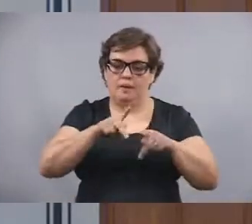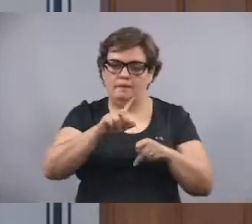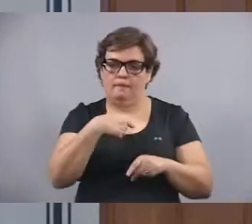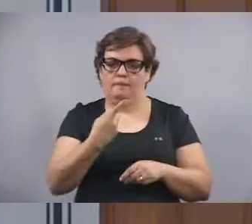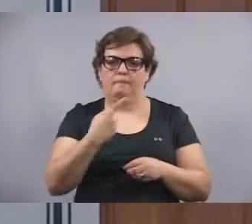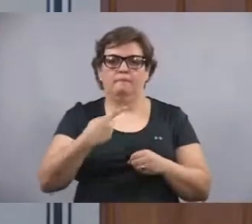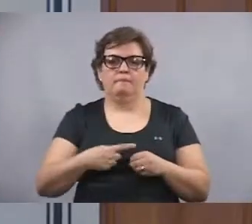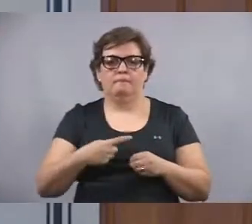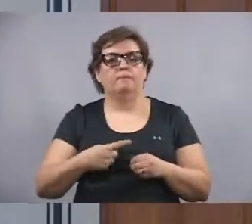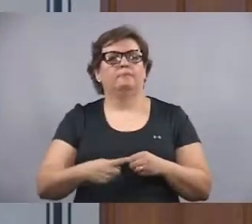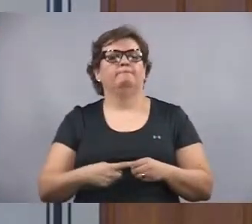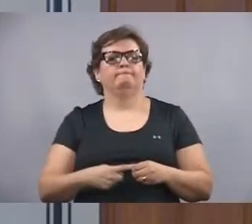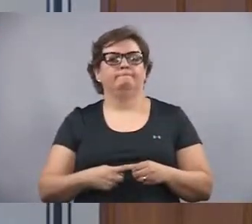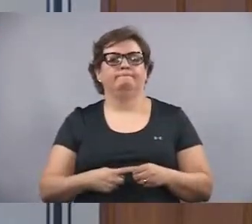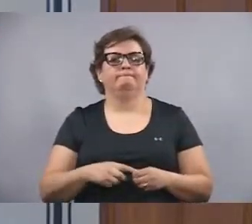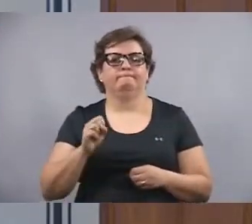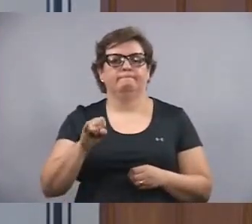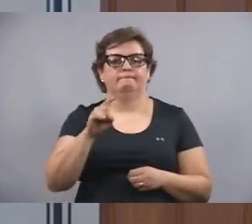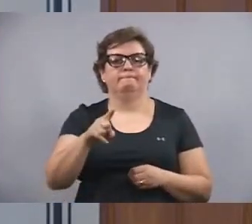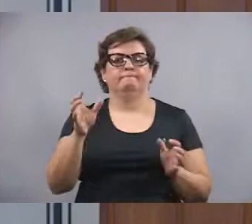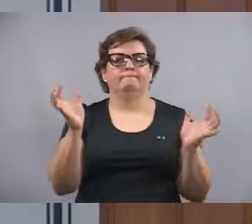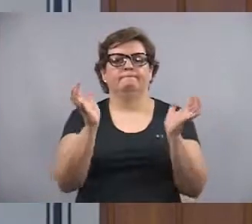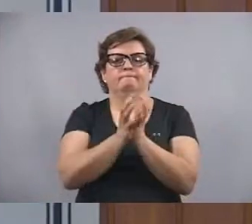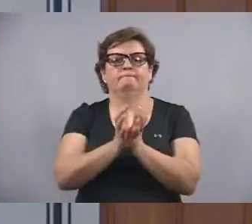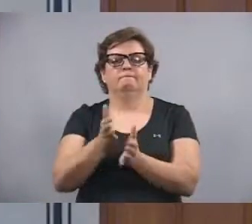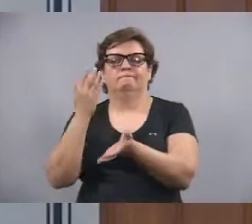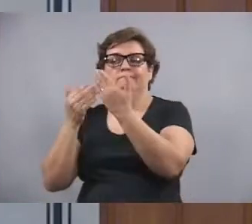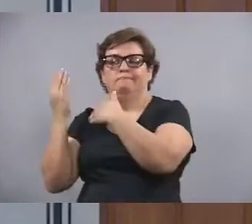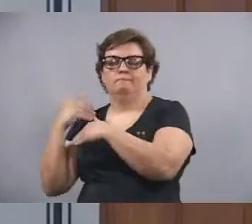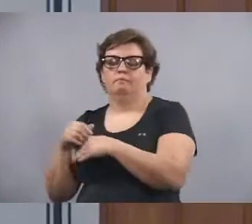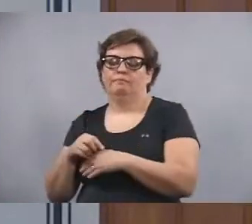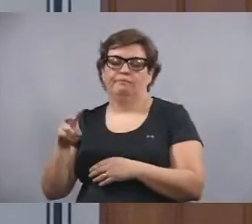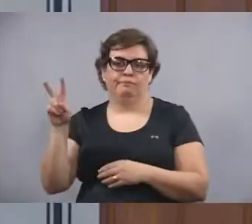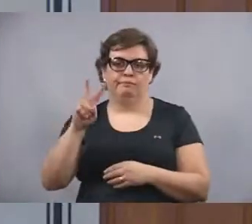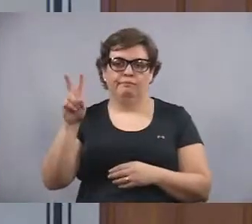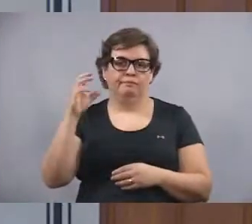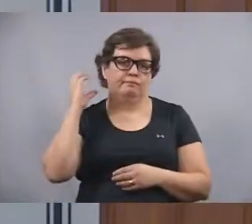cidade, se esse grupo continua,